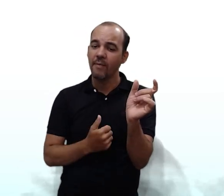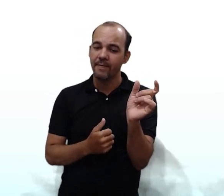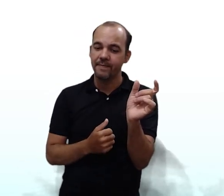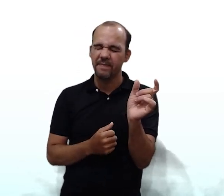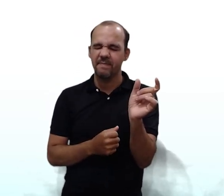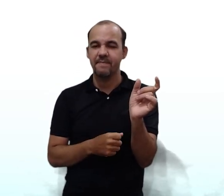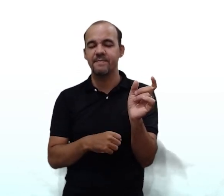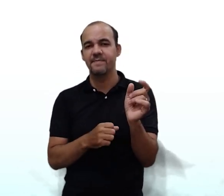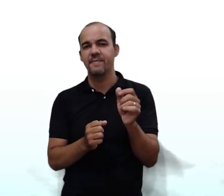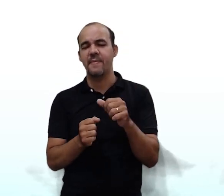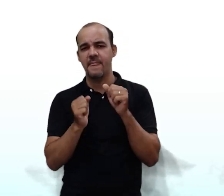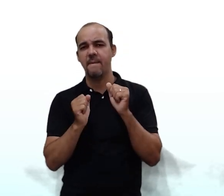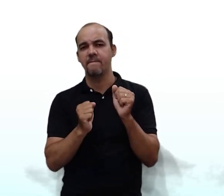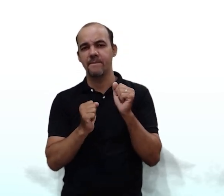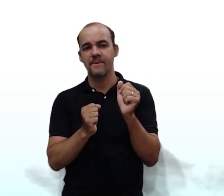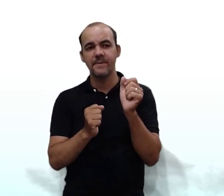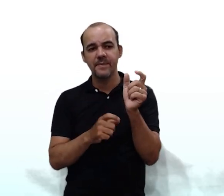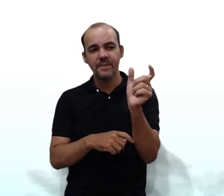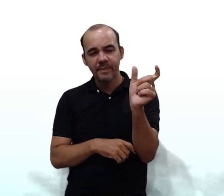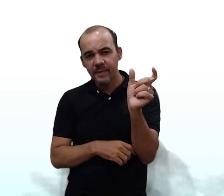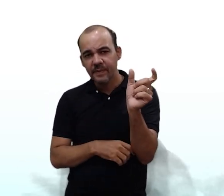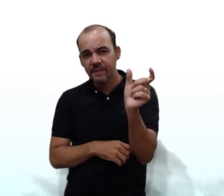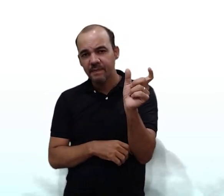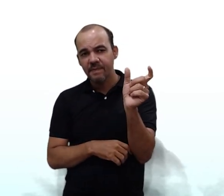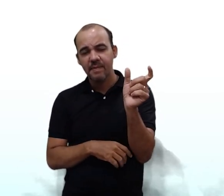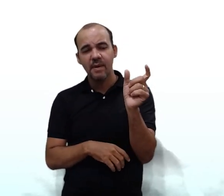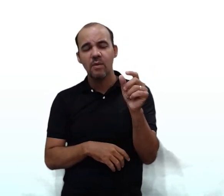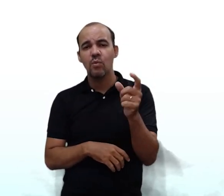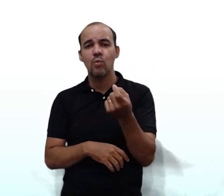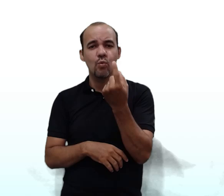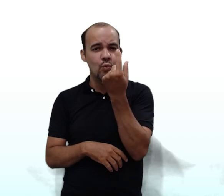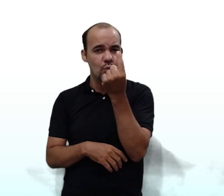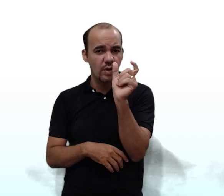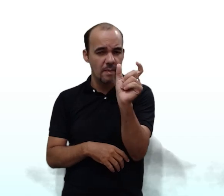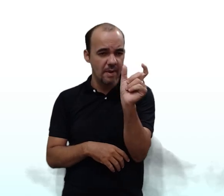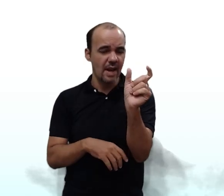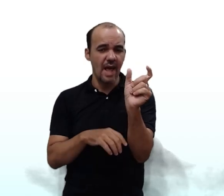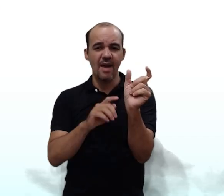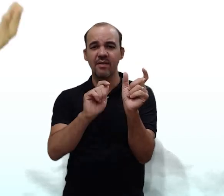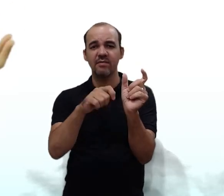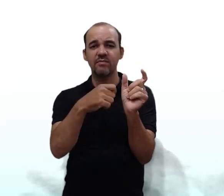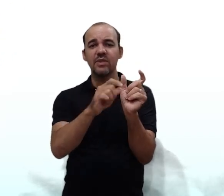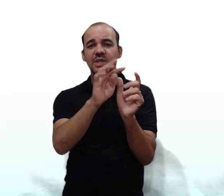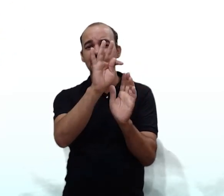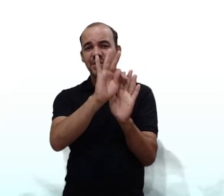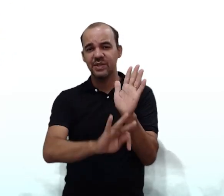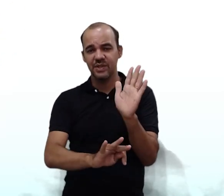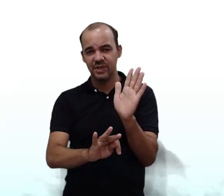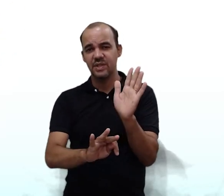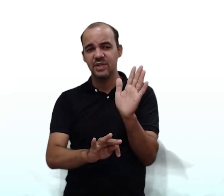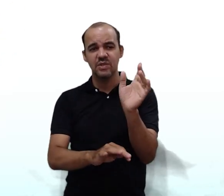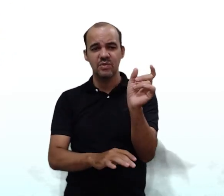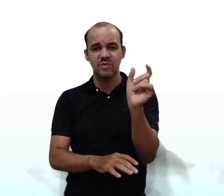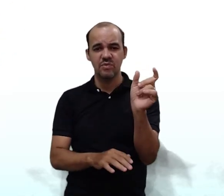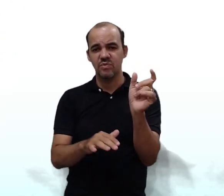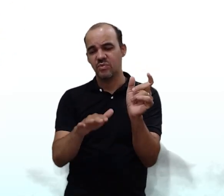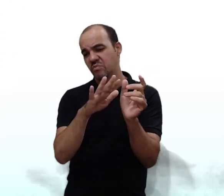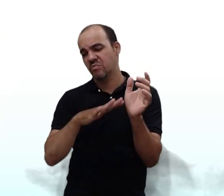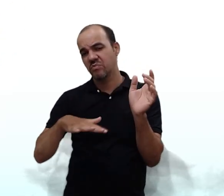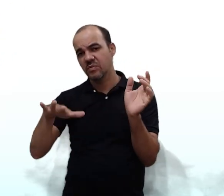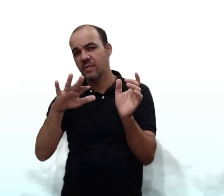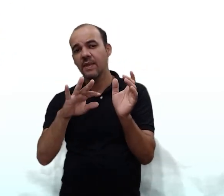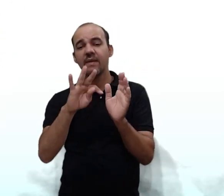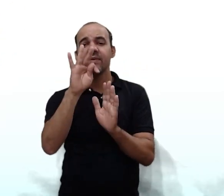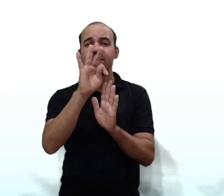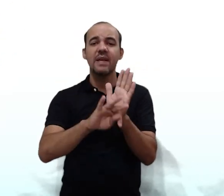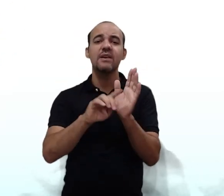Ela pode, mas observa, uma única palavra para ser considerada texto, ou no sentido geral, né, texto é tudo aquilo